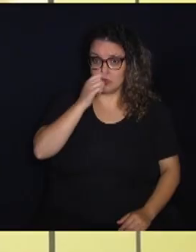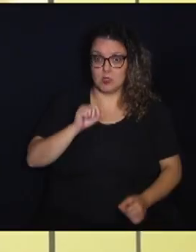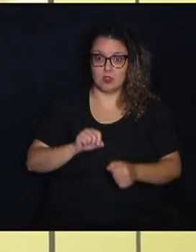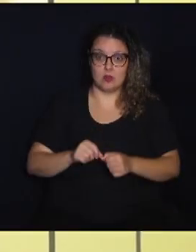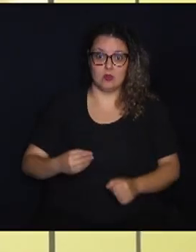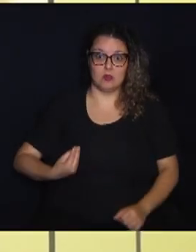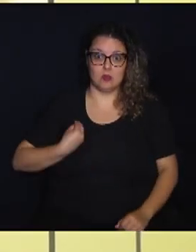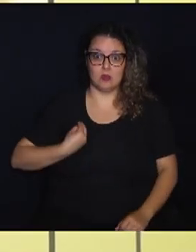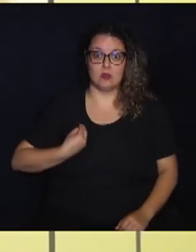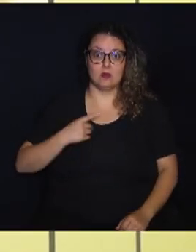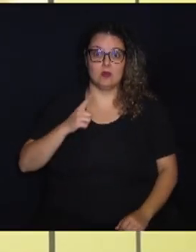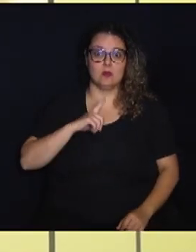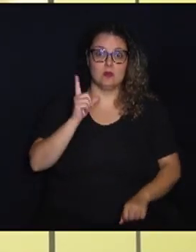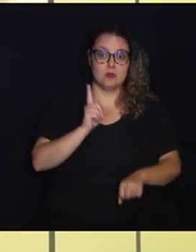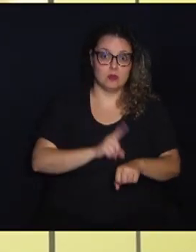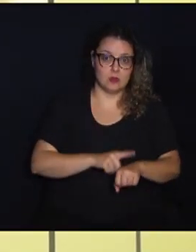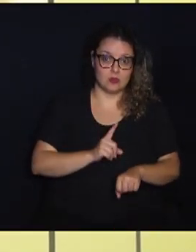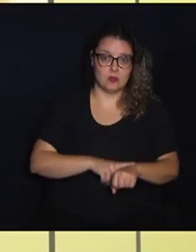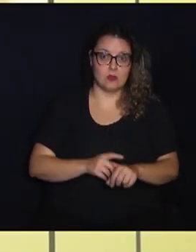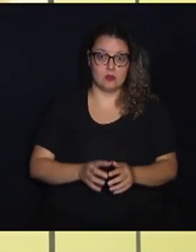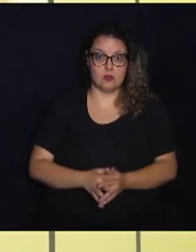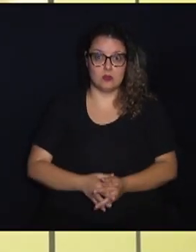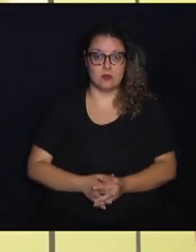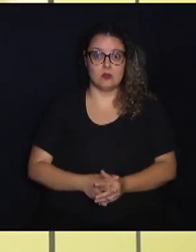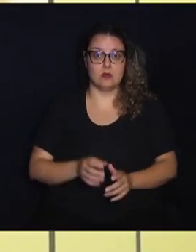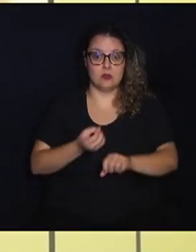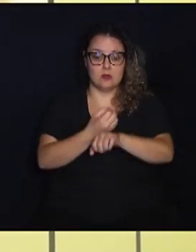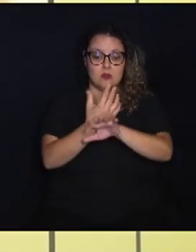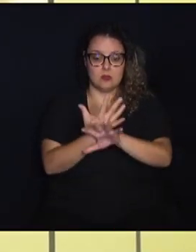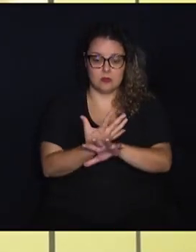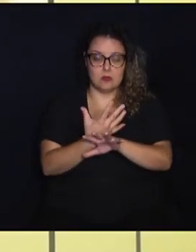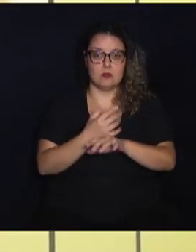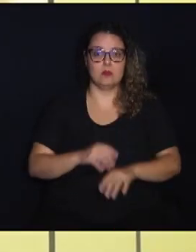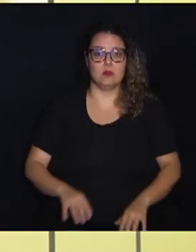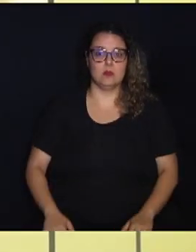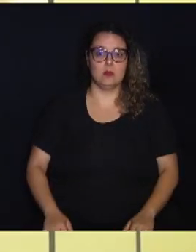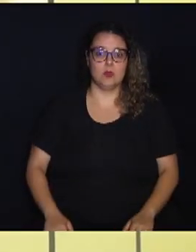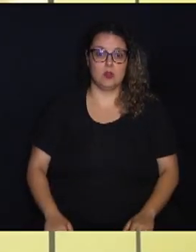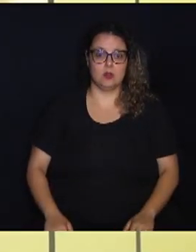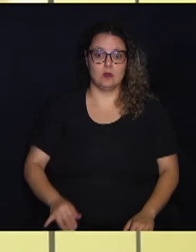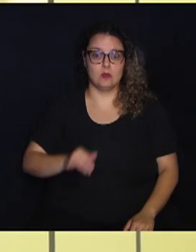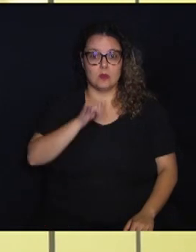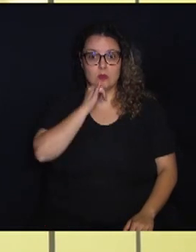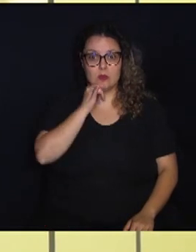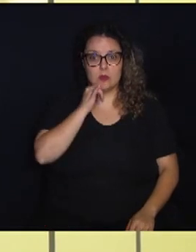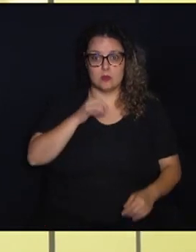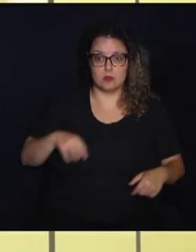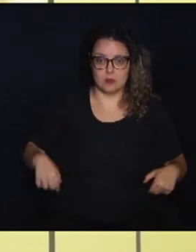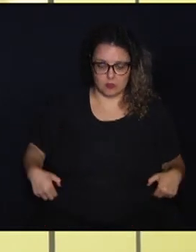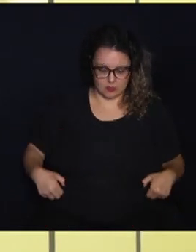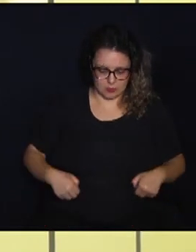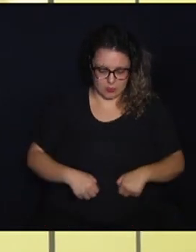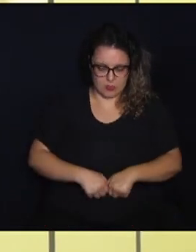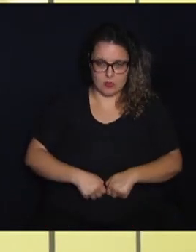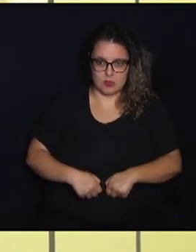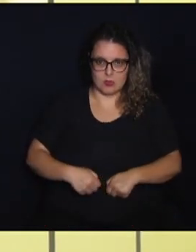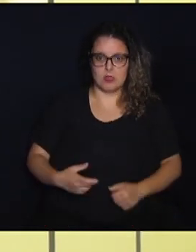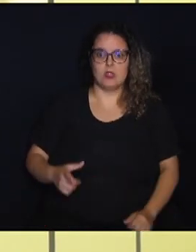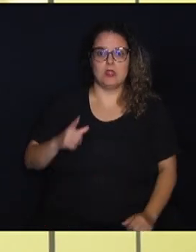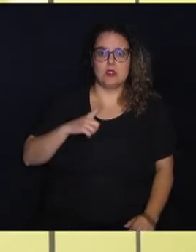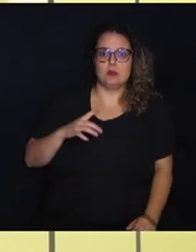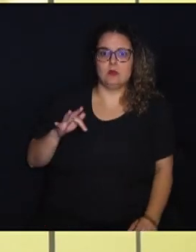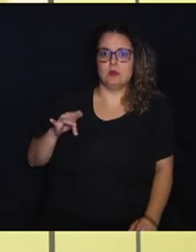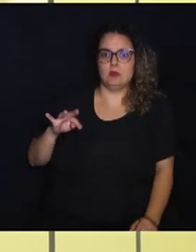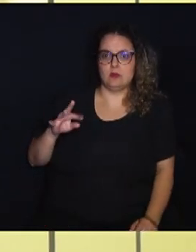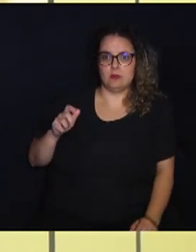entendeu? Tem horário, tal, liga a câmera, a pessoa, por exemplo, questão de tirar a medida, a pessoa tem que ter uma fita métrica, eu